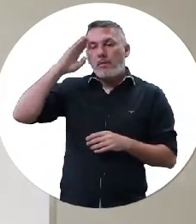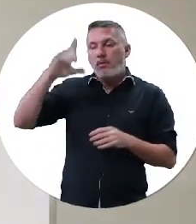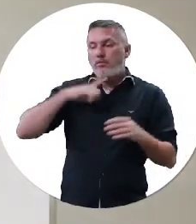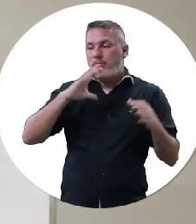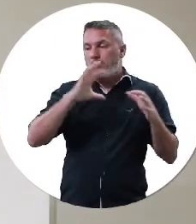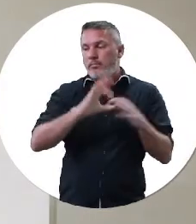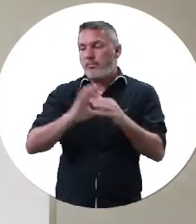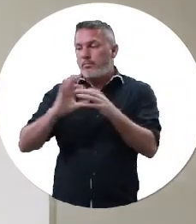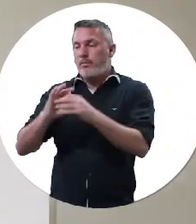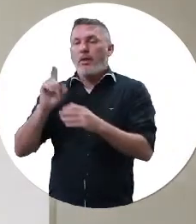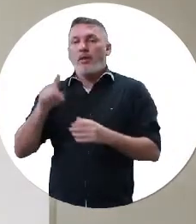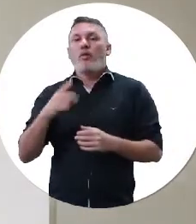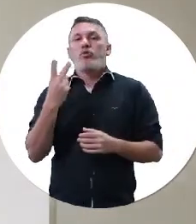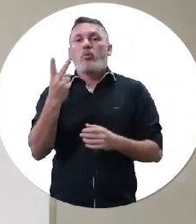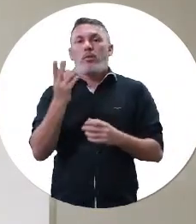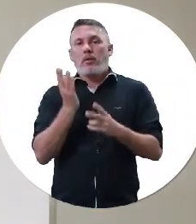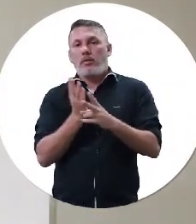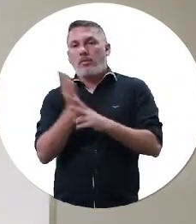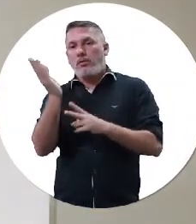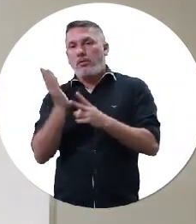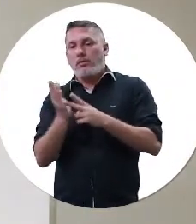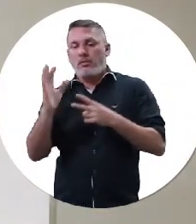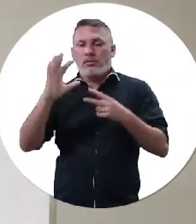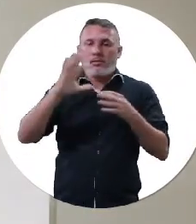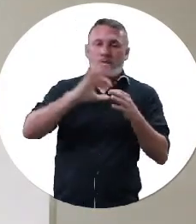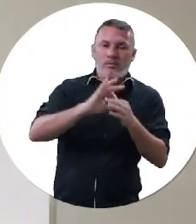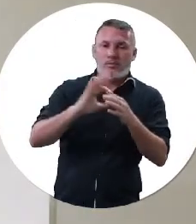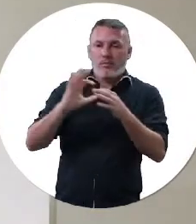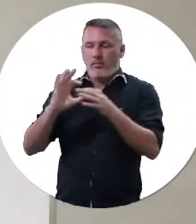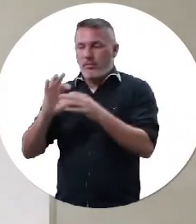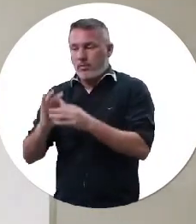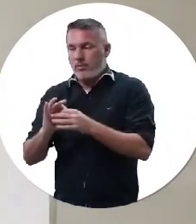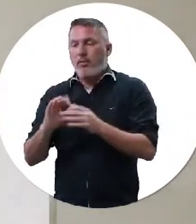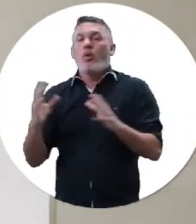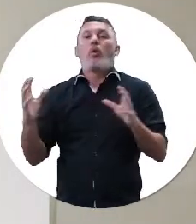2, 3, 4 e 5.